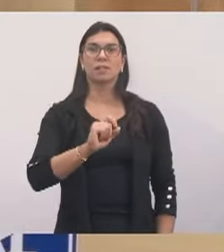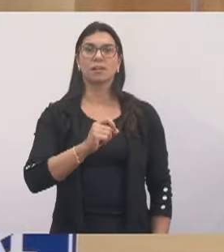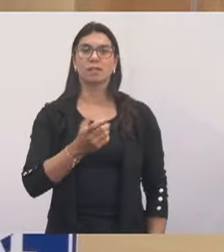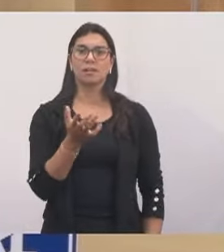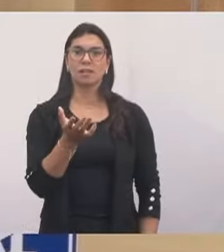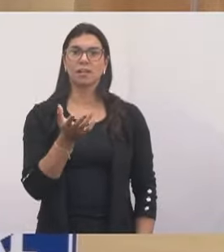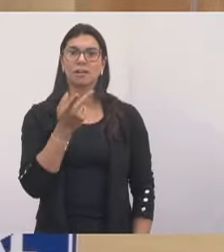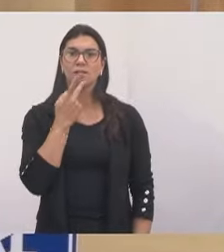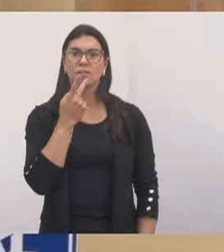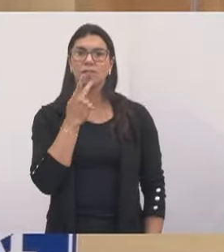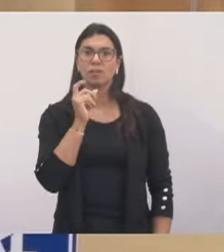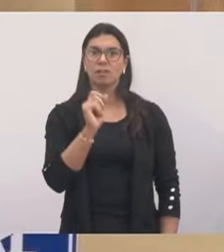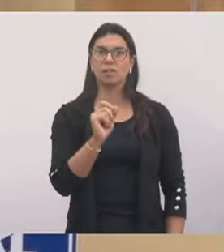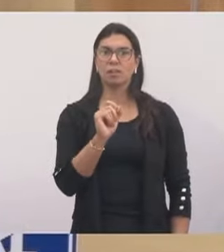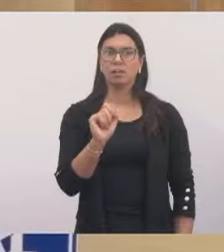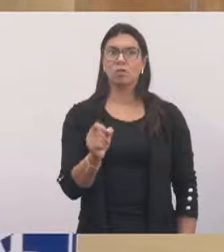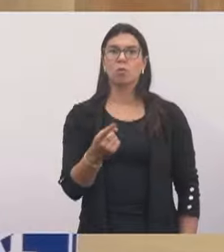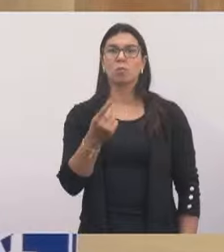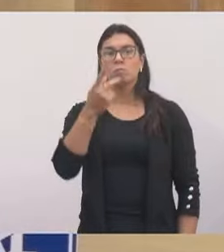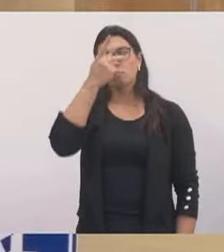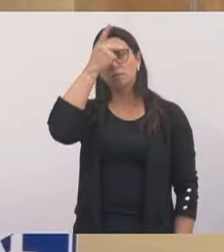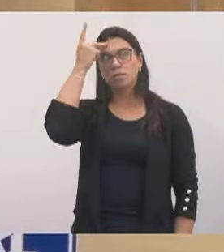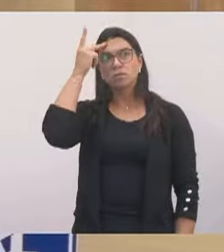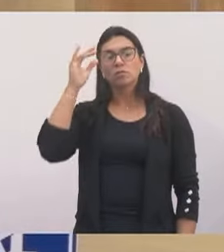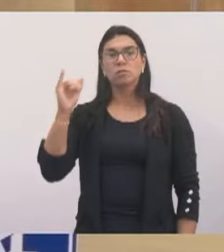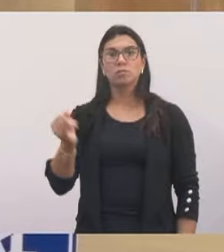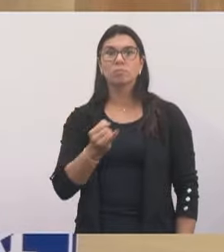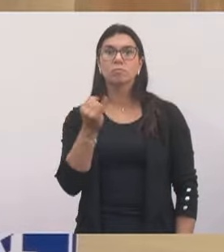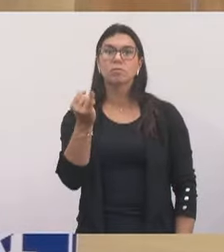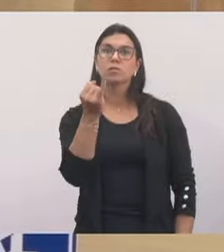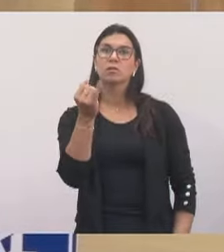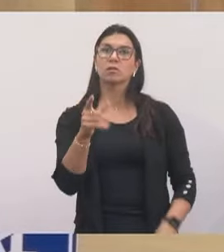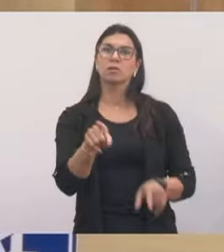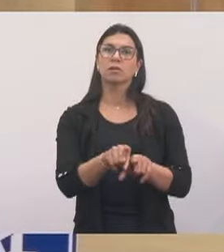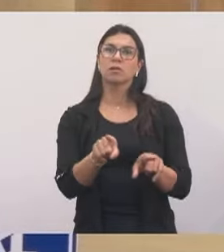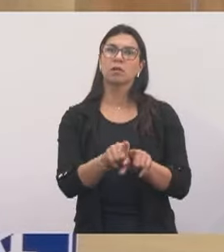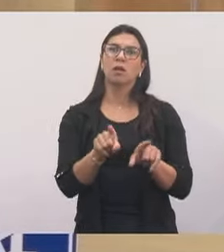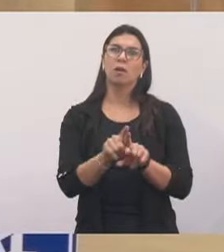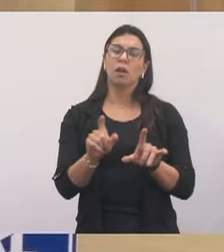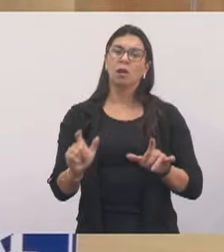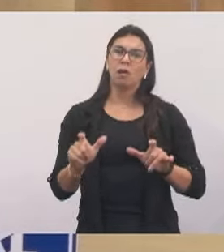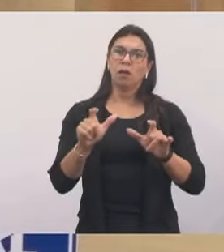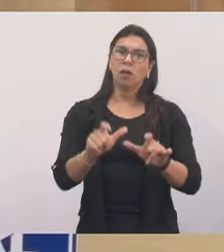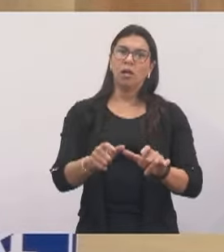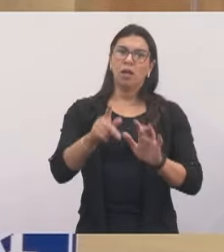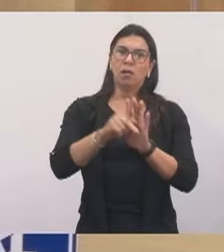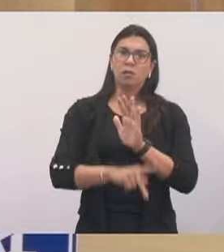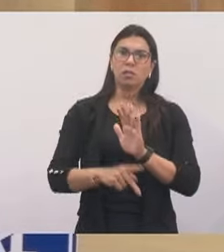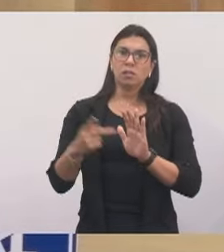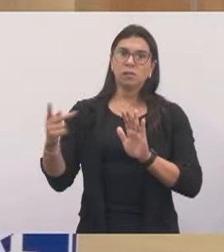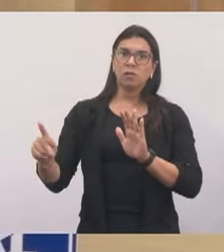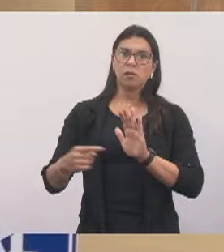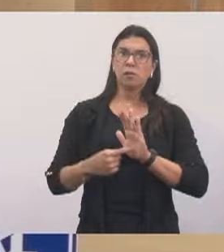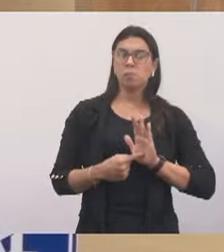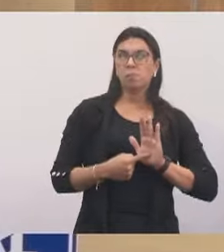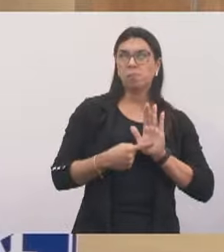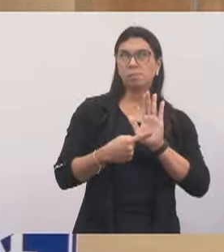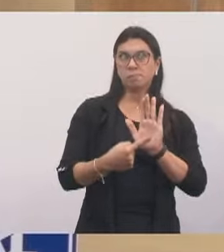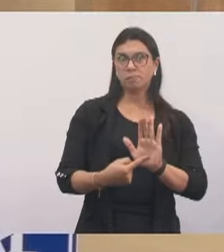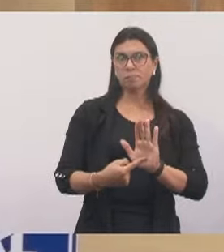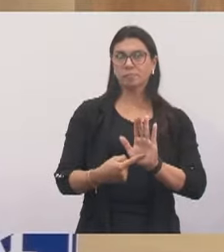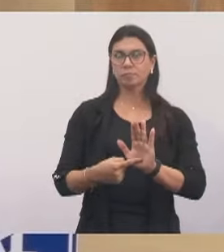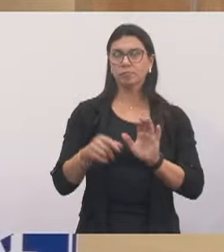citar mais uma pessoa que foi importante, Dude, dentro de uma das entidades que está sendo declarada hoje, que